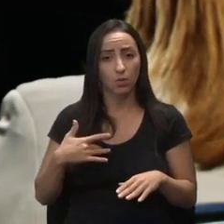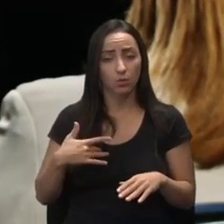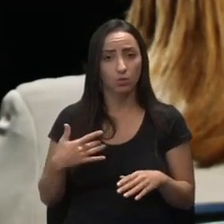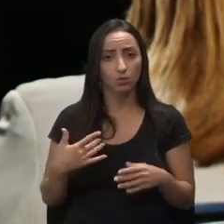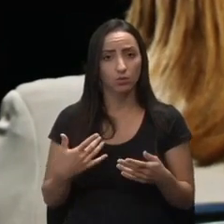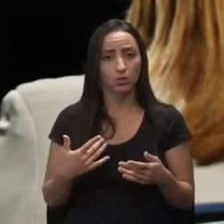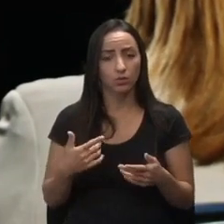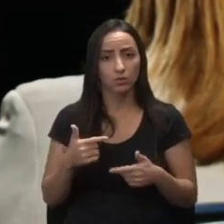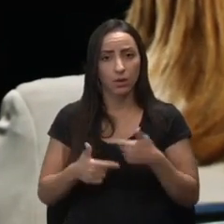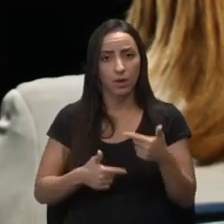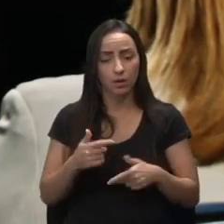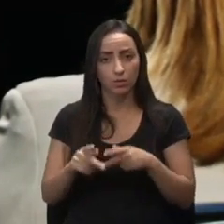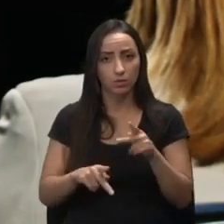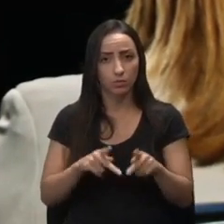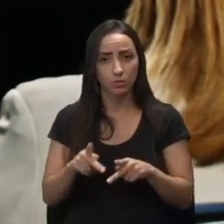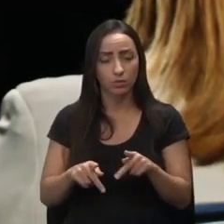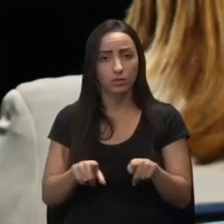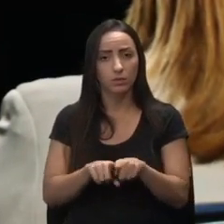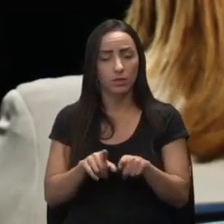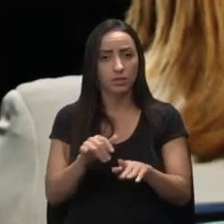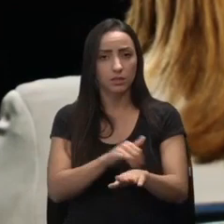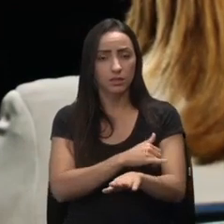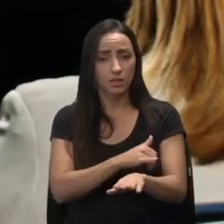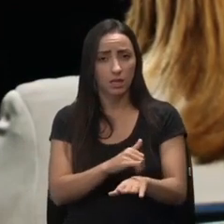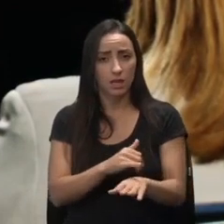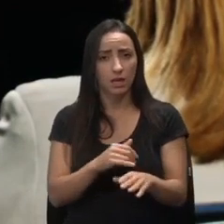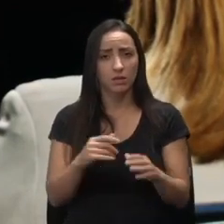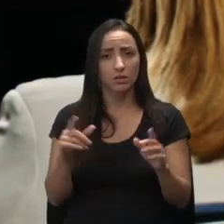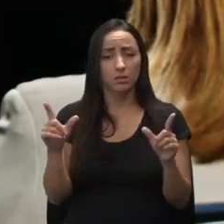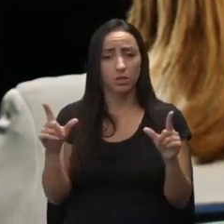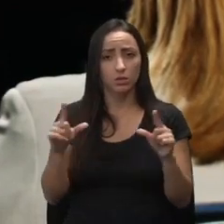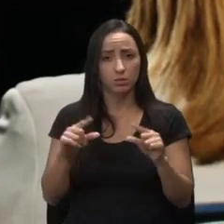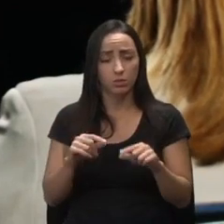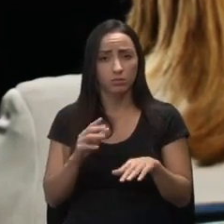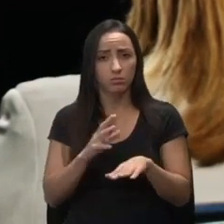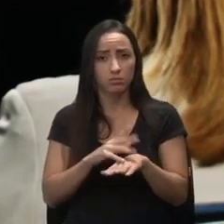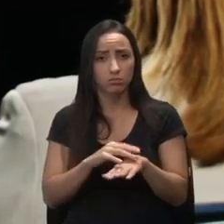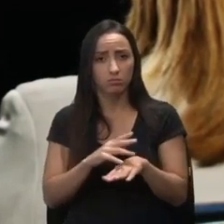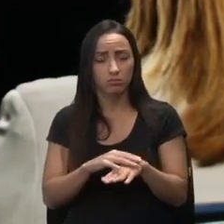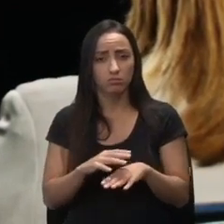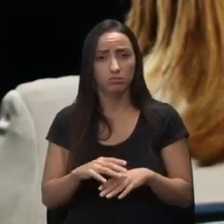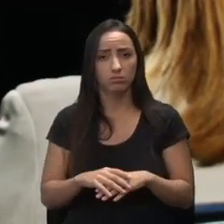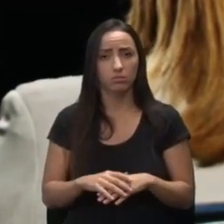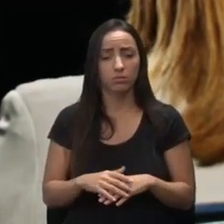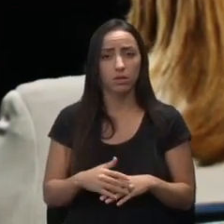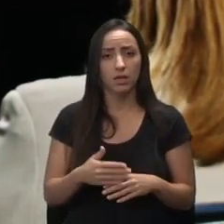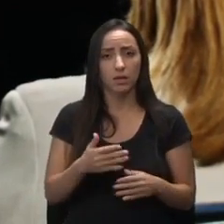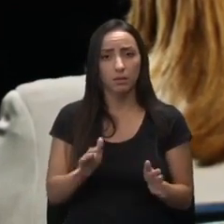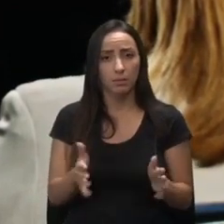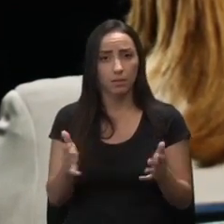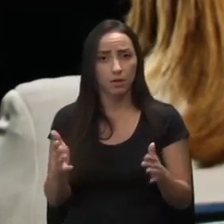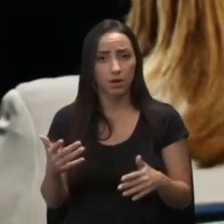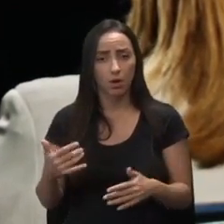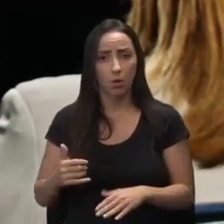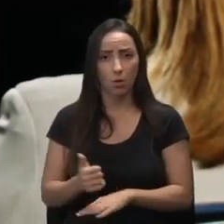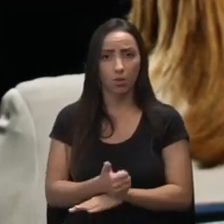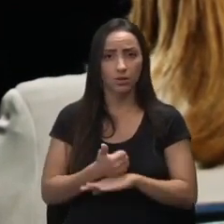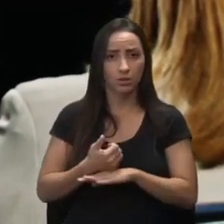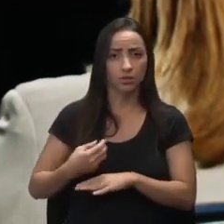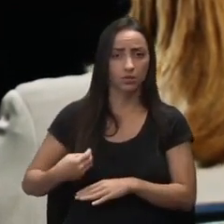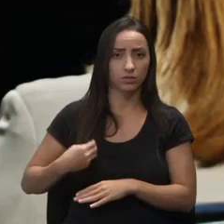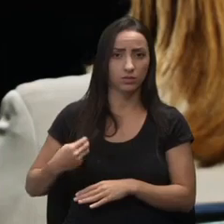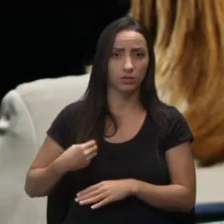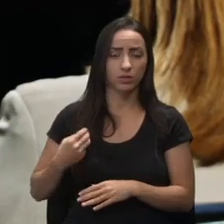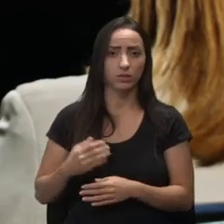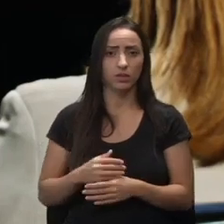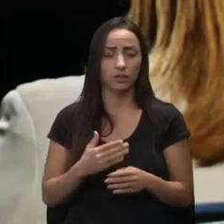e as estratégias e políticas para a redução do adoecimento e promoção da qualidade de vida do servidor. Acompanhe-nos